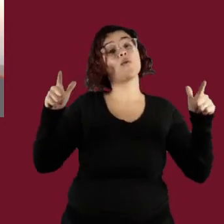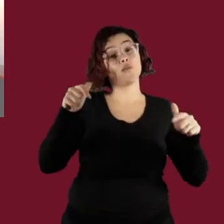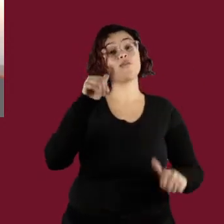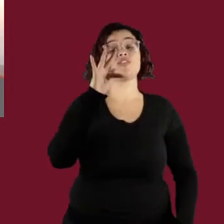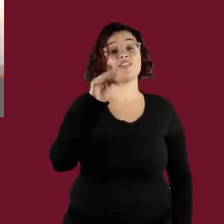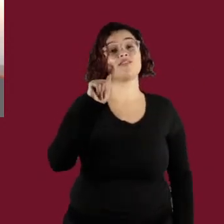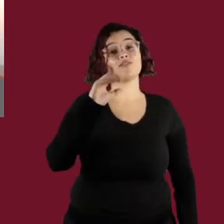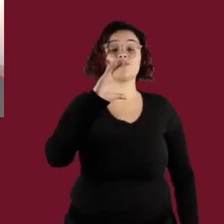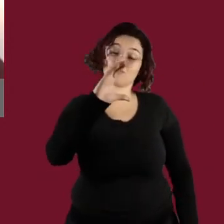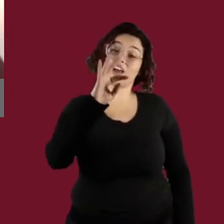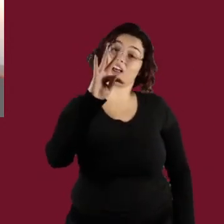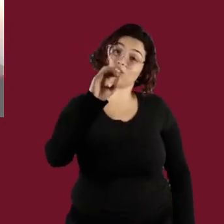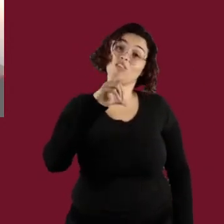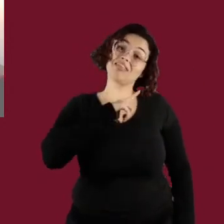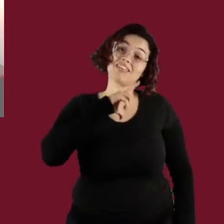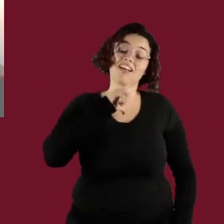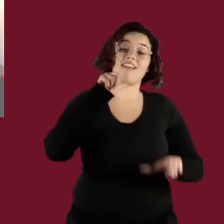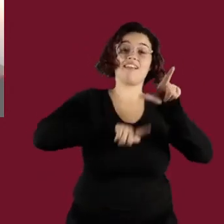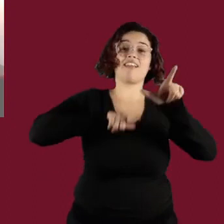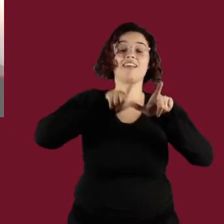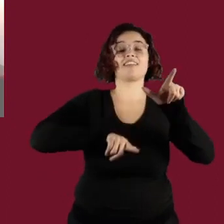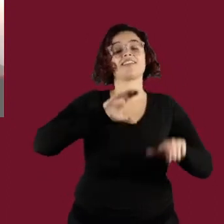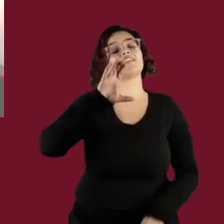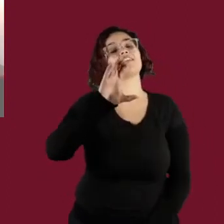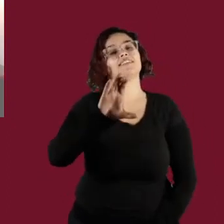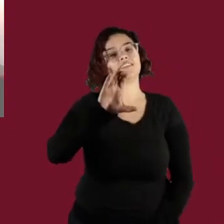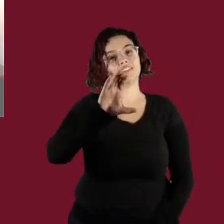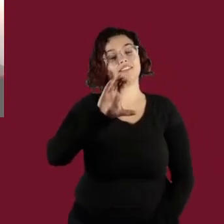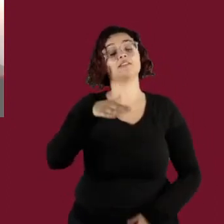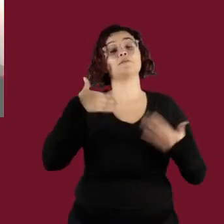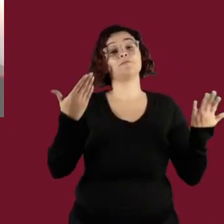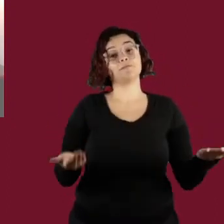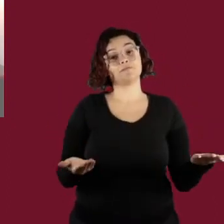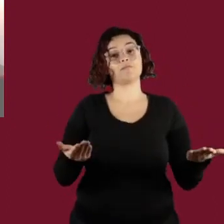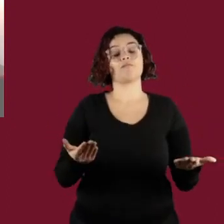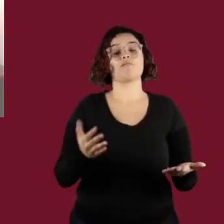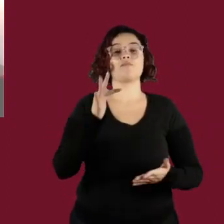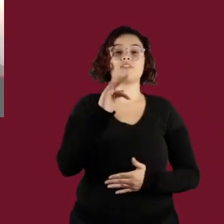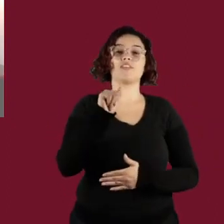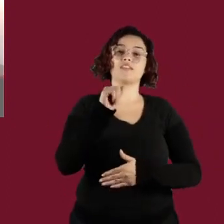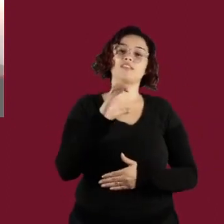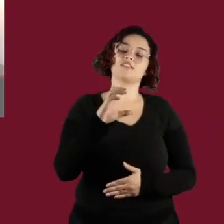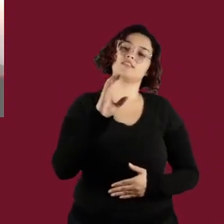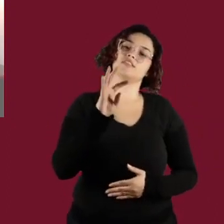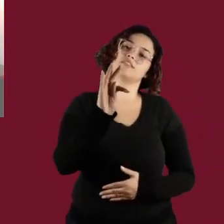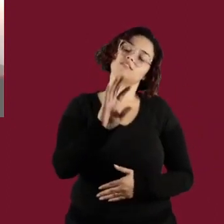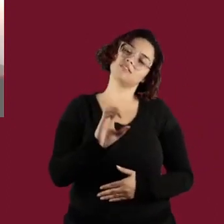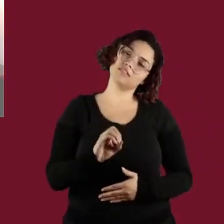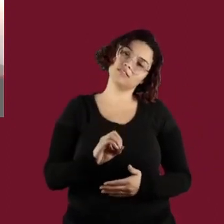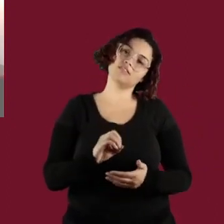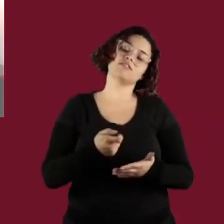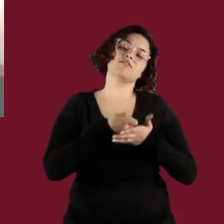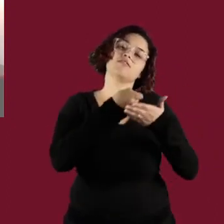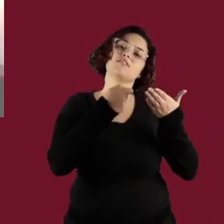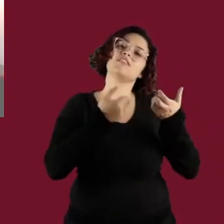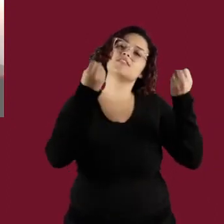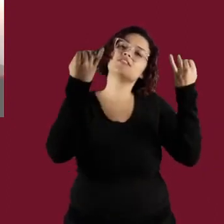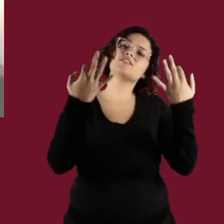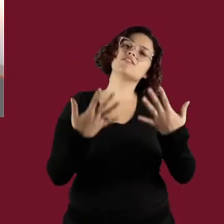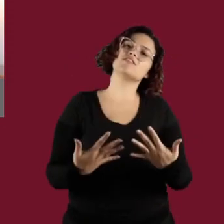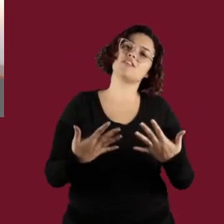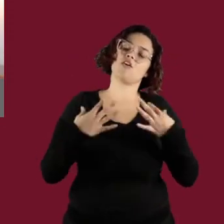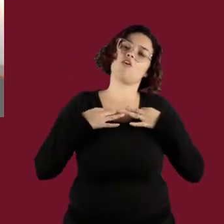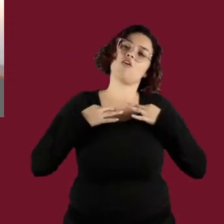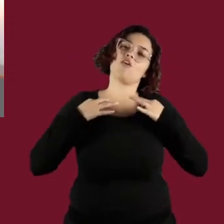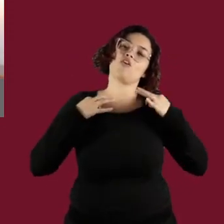facto, com C mesmo. E fato, inclusive, nessas regiões é o que o Eleutério descreveu muito bem, vestindo,